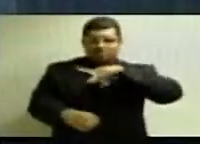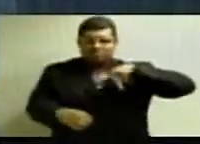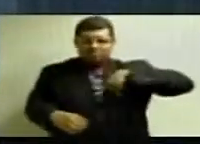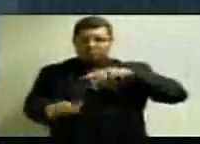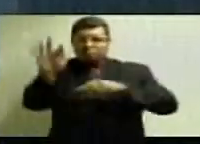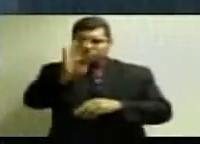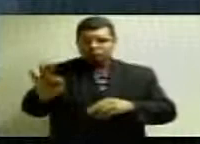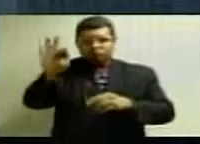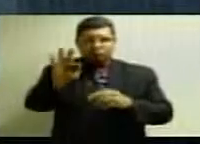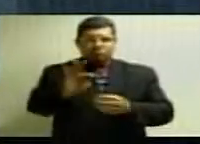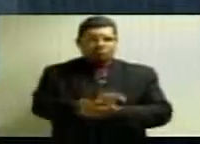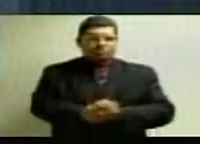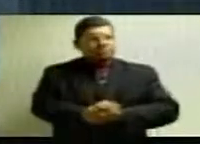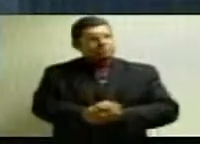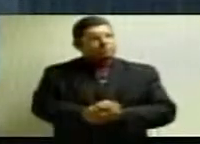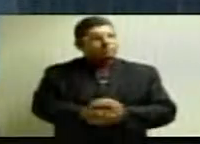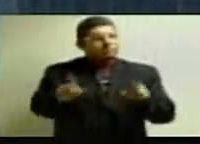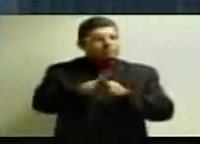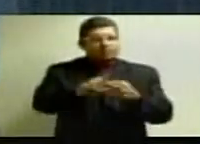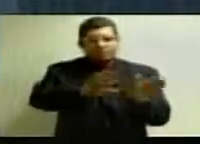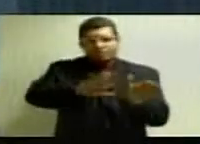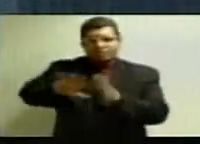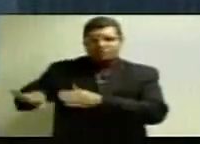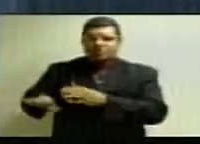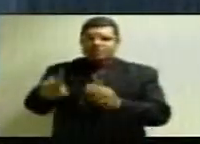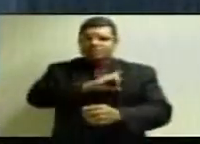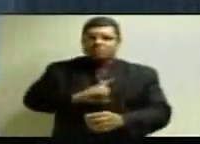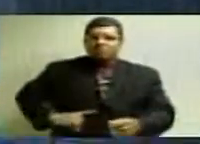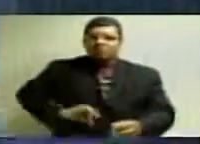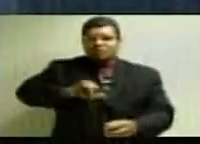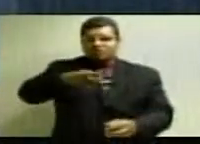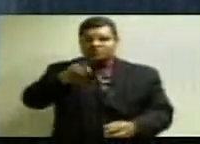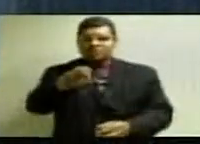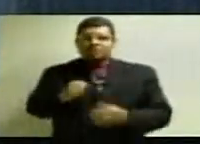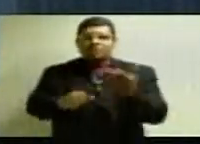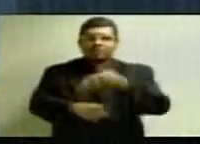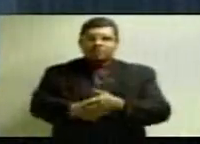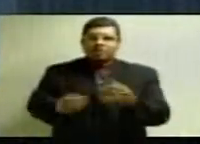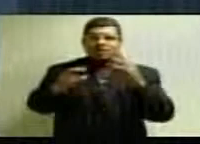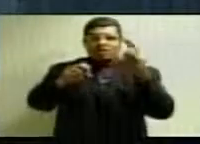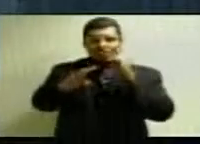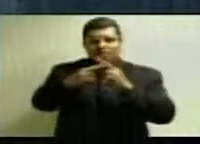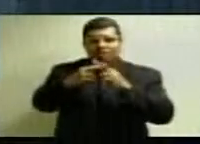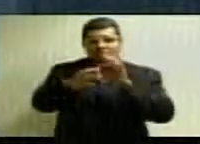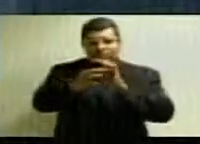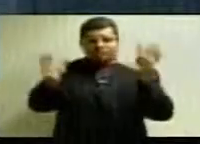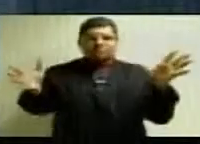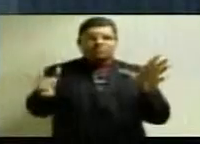Público Federal e impedir, deputado Zé Ricardo, que a Caixa